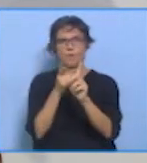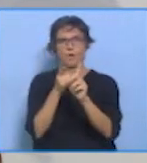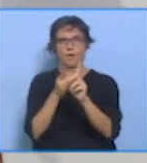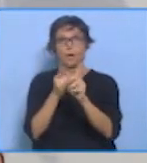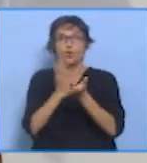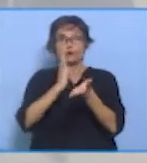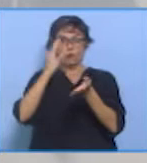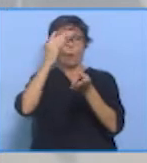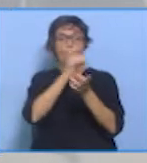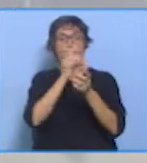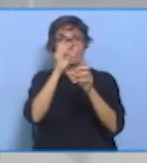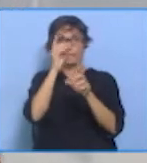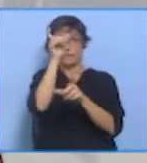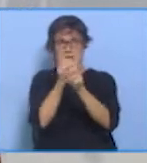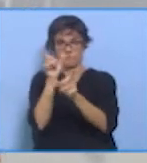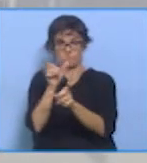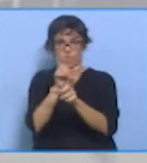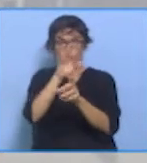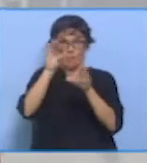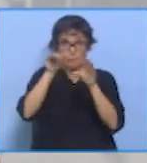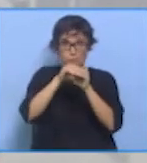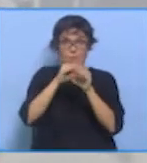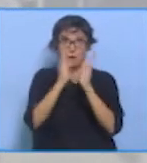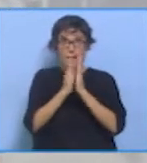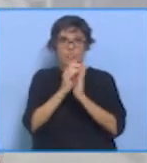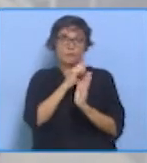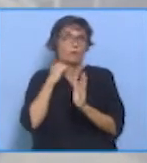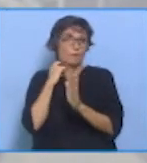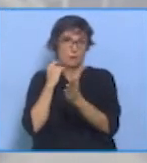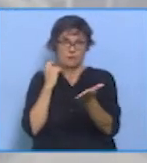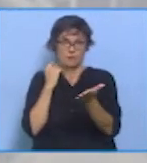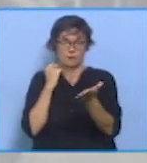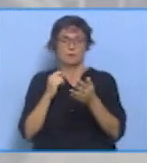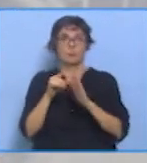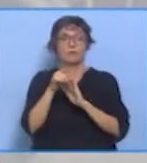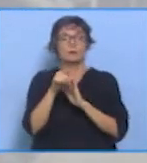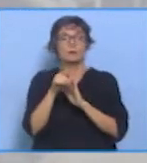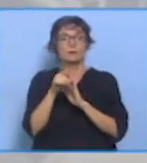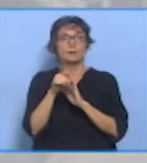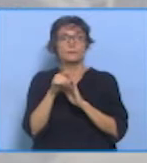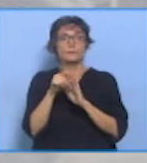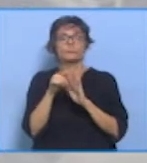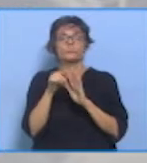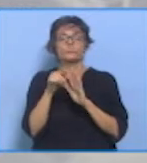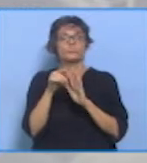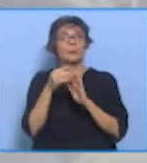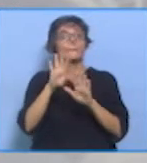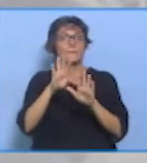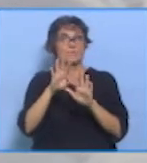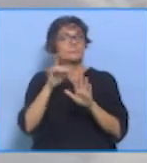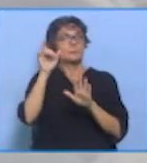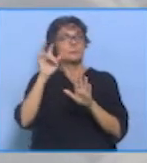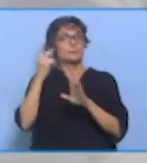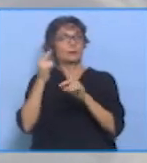para o clero. E estes autores, como o Anton Graf, por exemplo, ou, enfim, na Alemanha, eles vêm dizer, não,